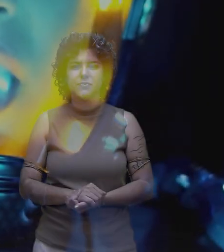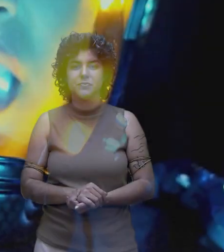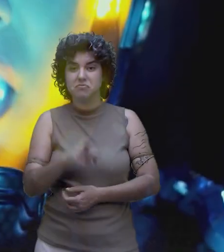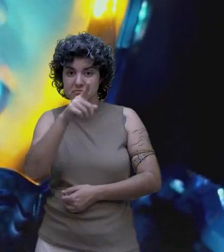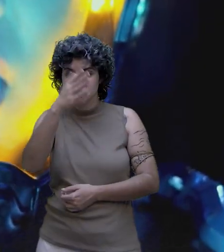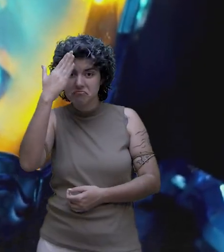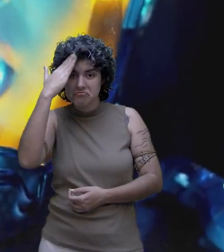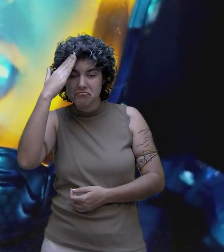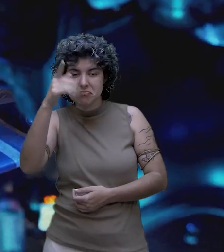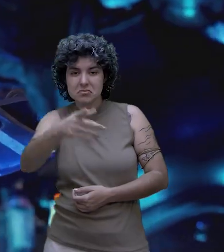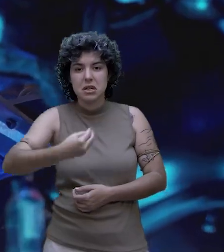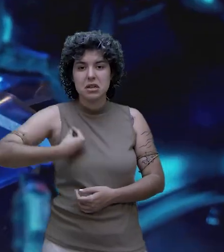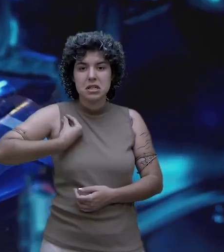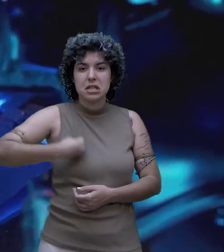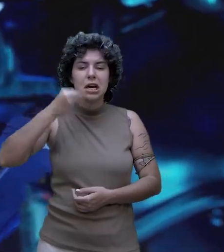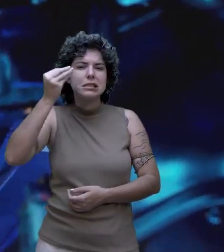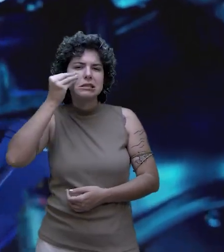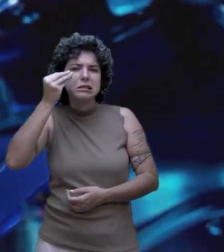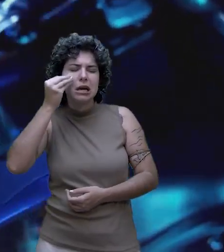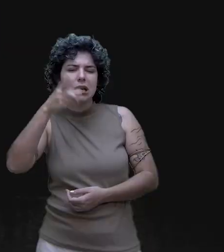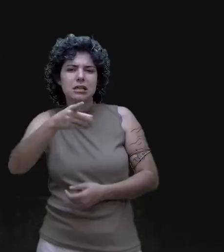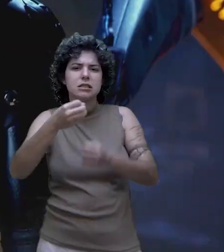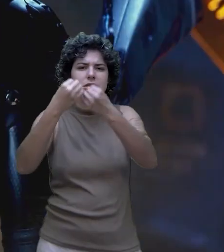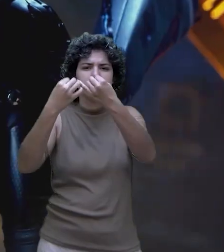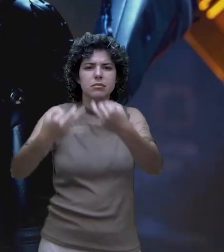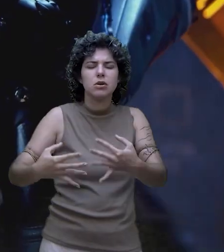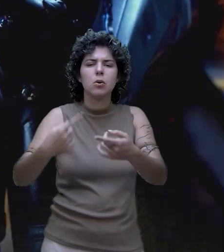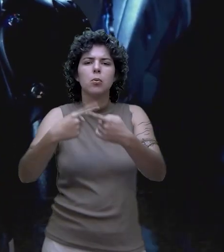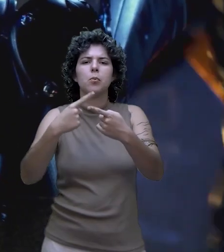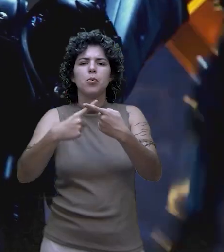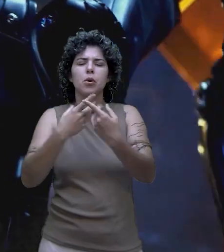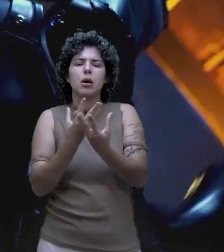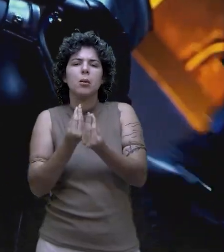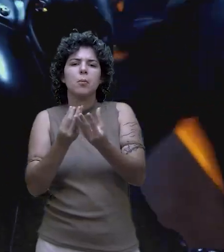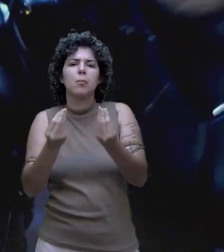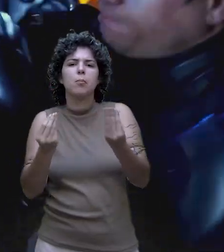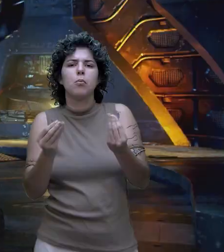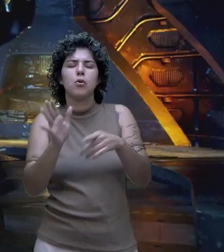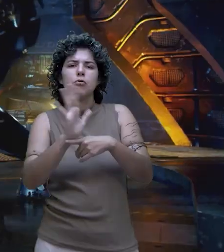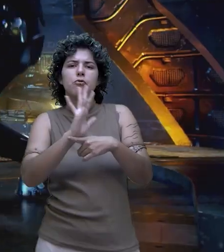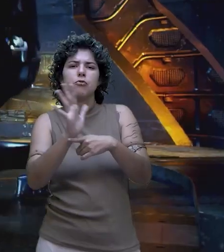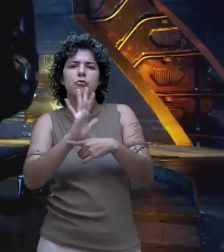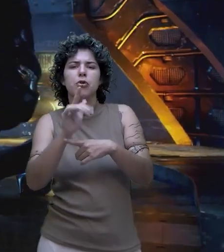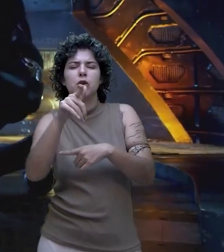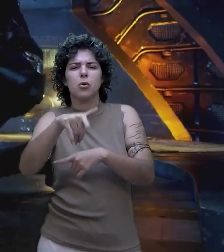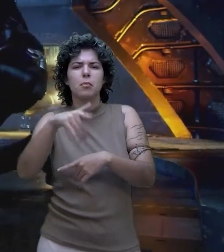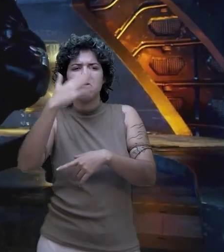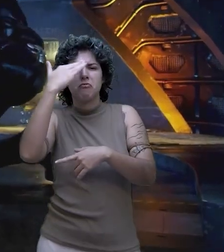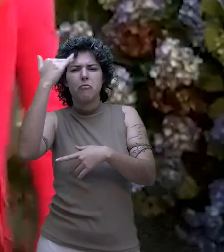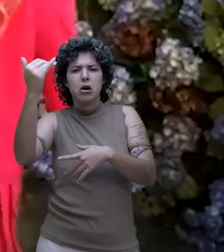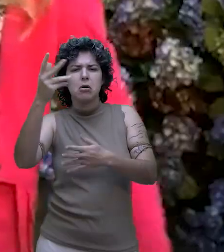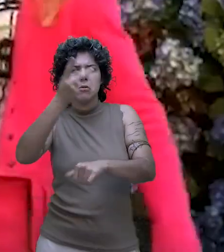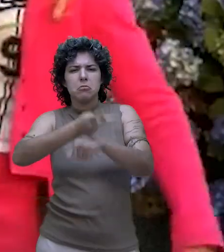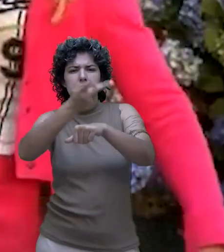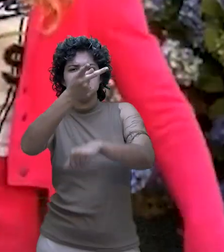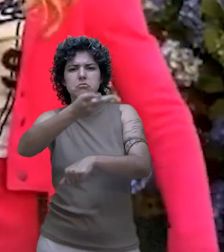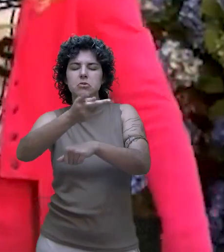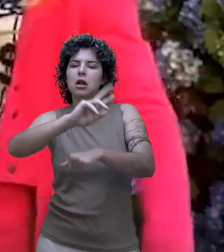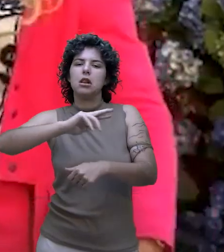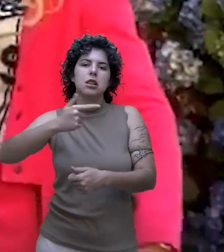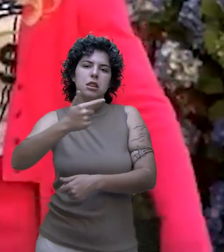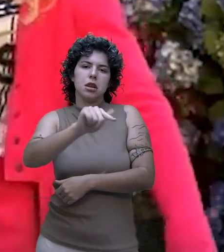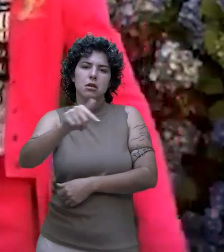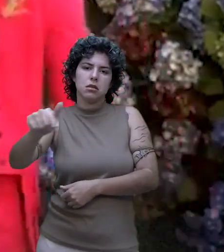Você sabia que existem testes que explicam por que muito filme premiadão nem chega perto de ter representatividade feminina? Segura o meu